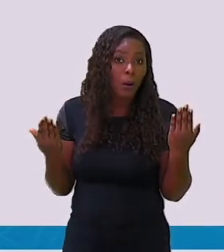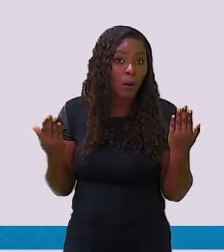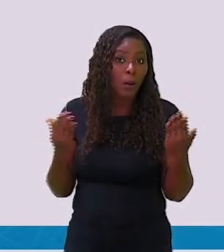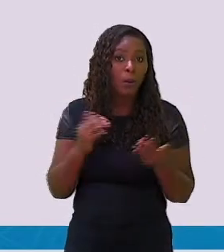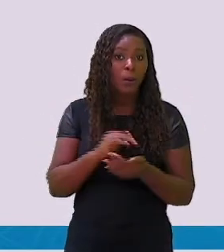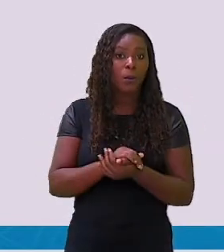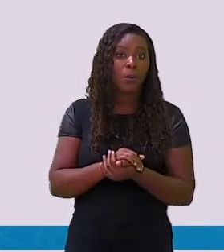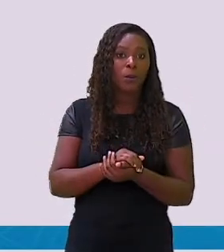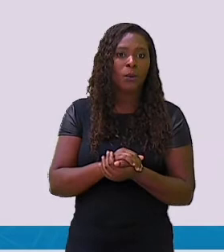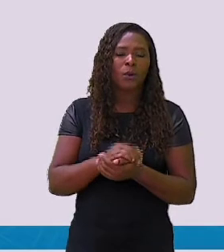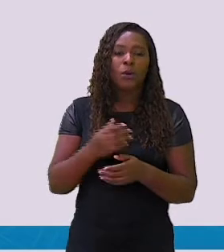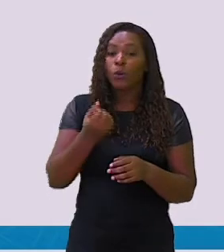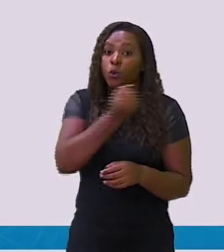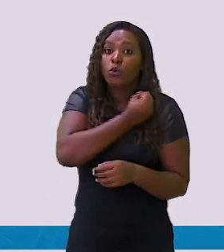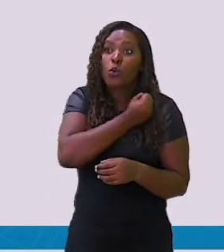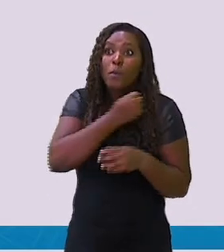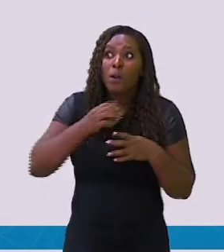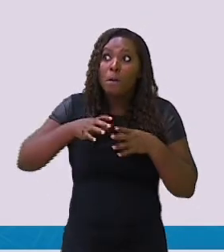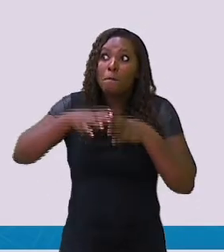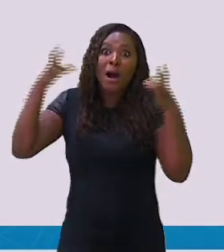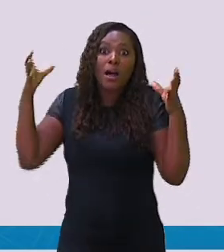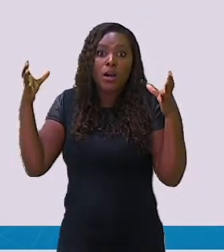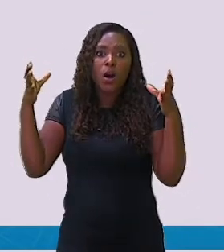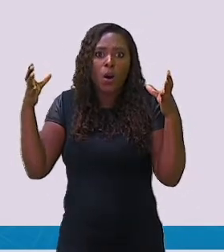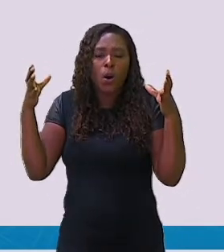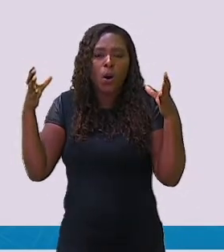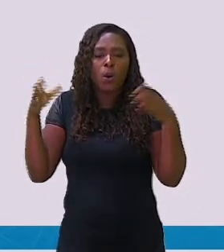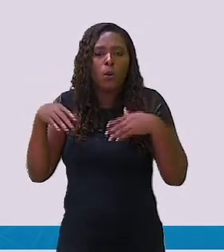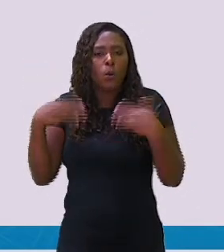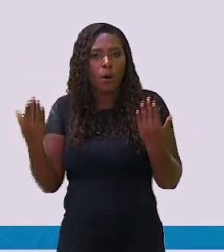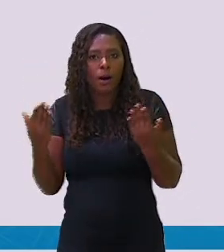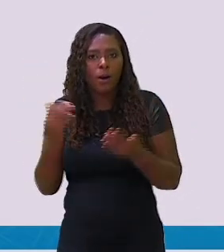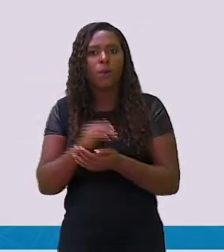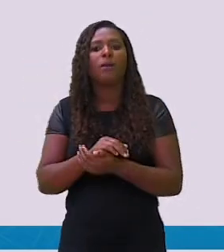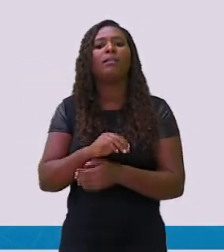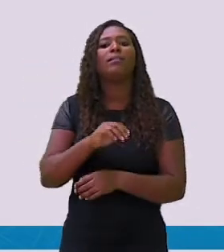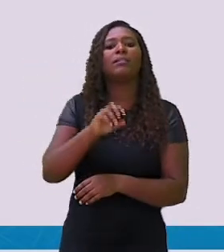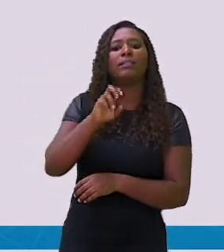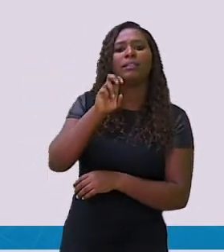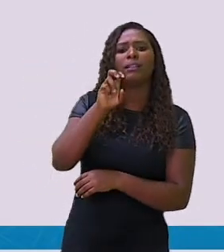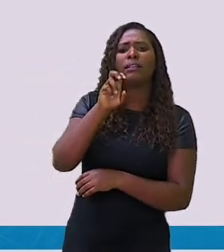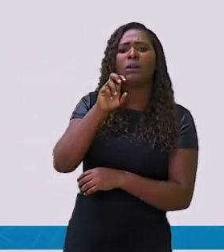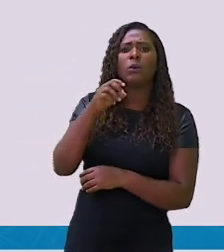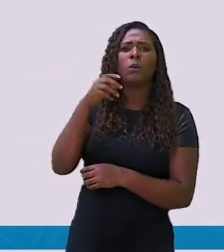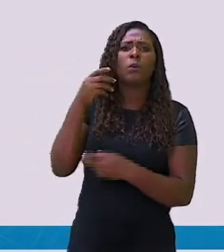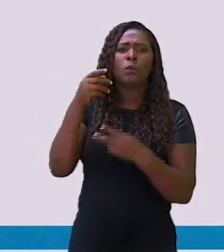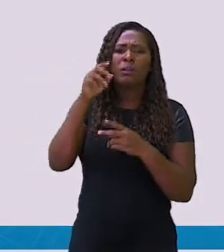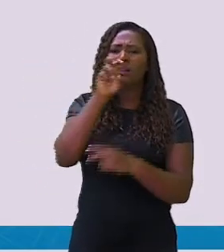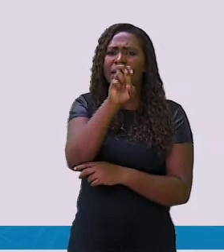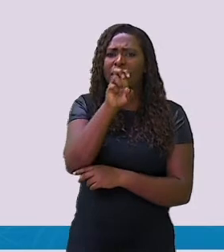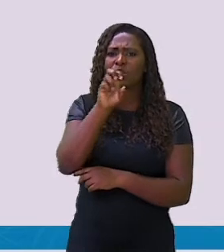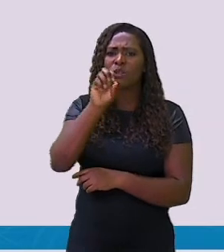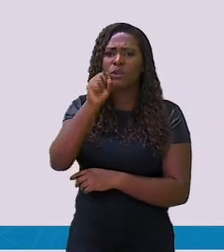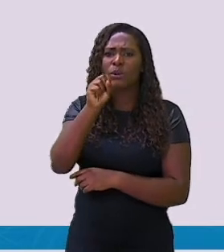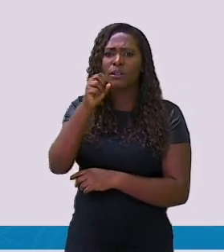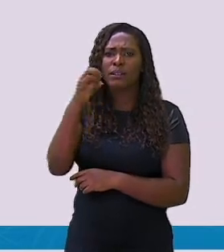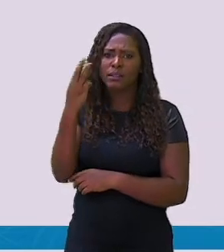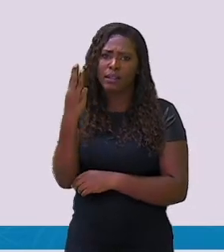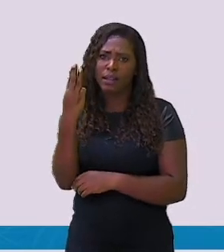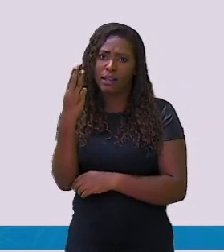que é maior o número de maior valor absoluto 583. 54 ou 350 e